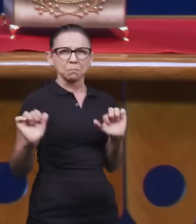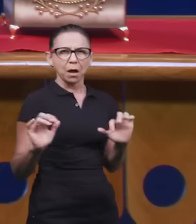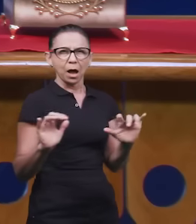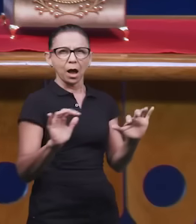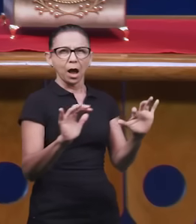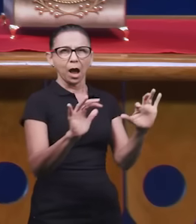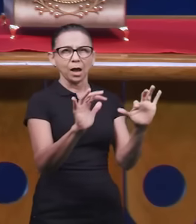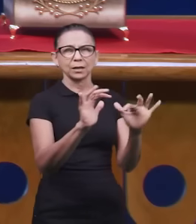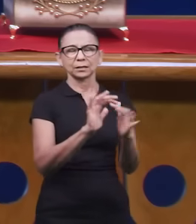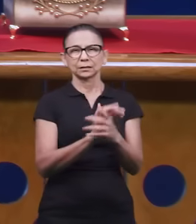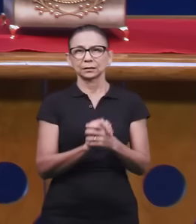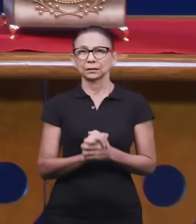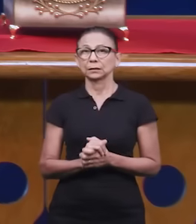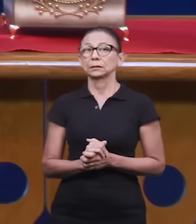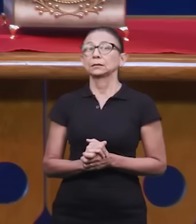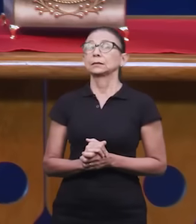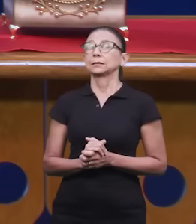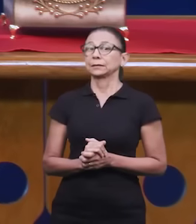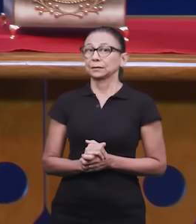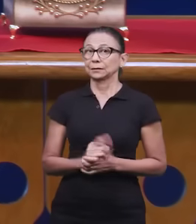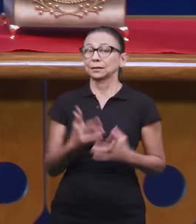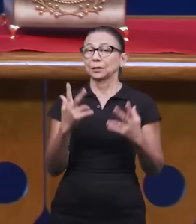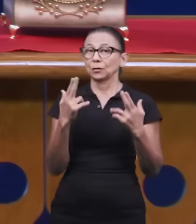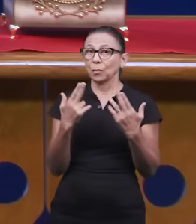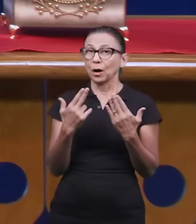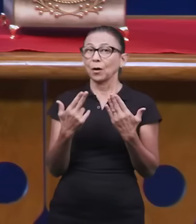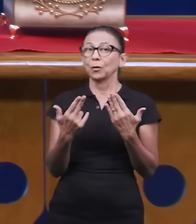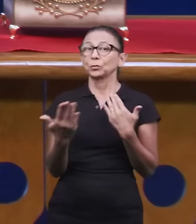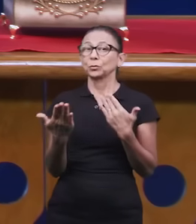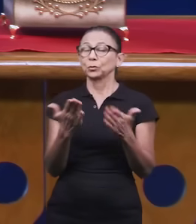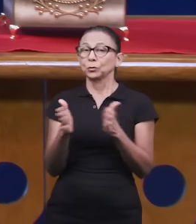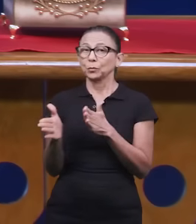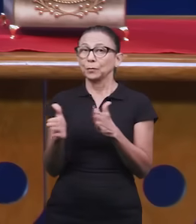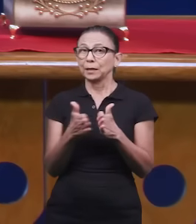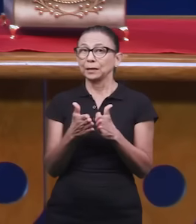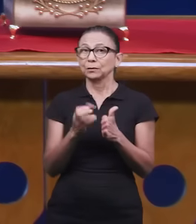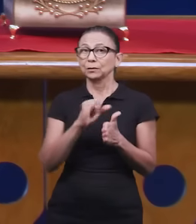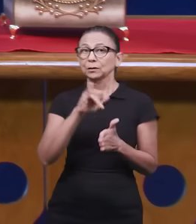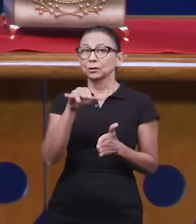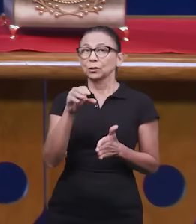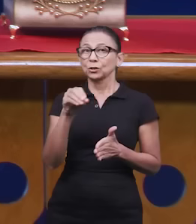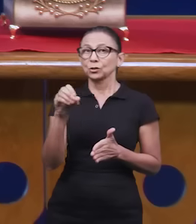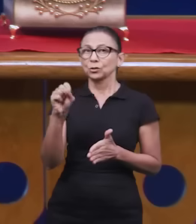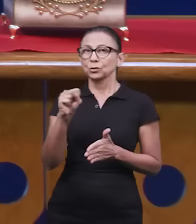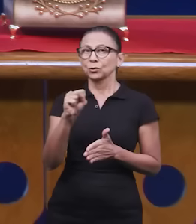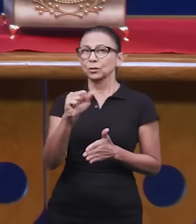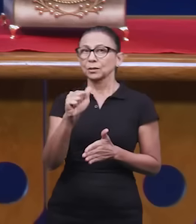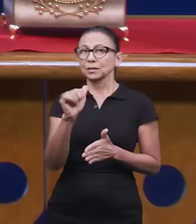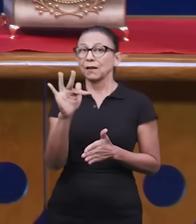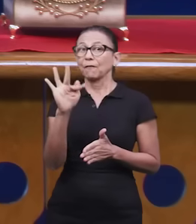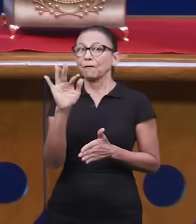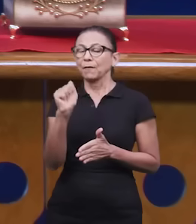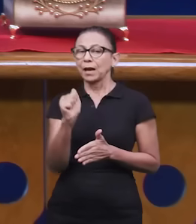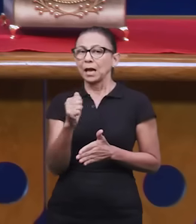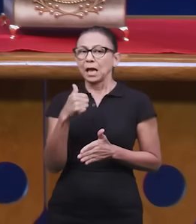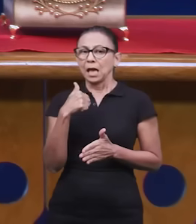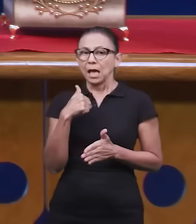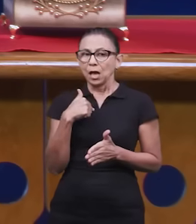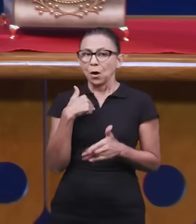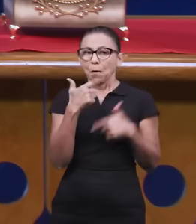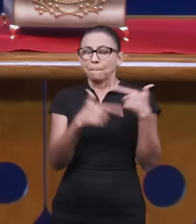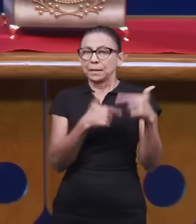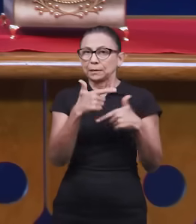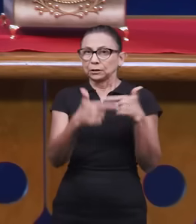celestiais, como nos tempos de Josafá. Nesta peleja não tereis que pelejar. Ficai quietos e vede o livramento do